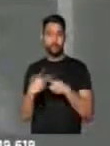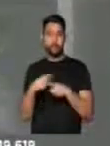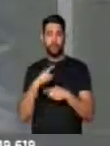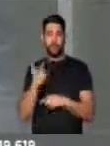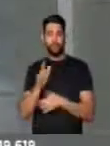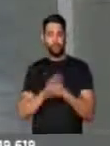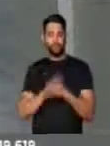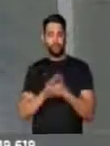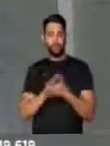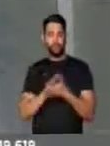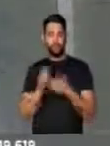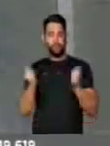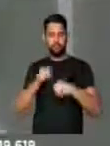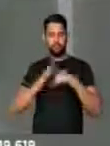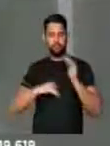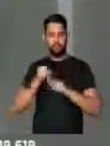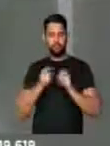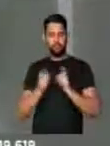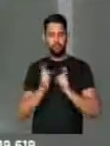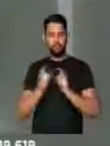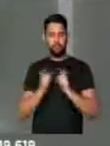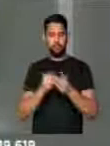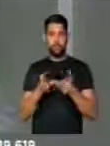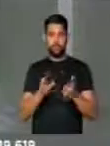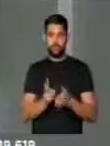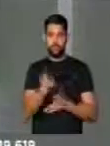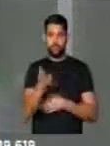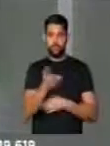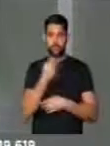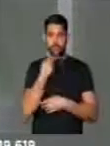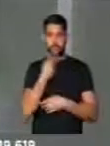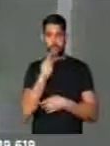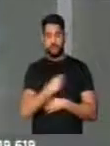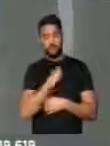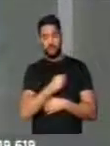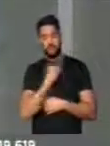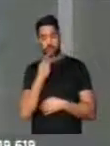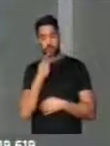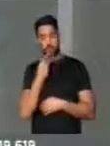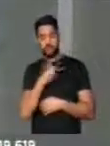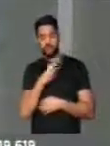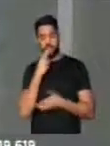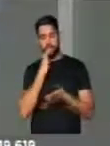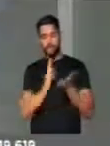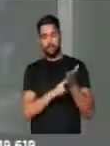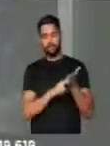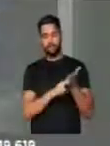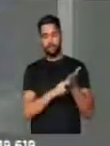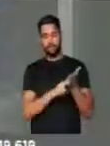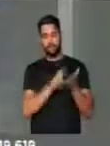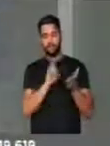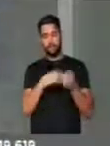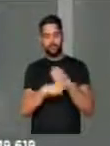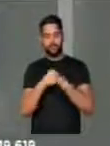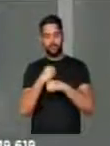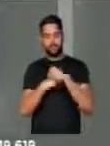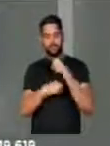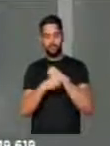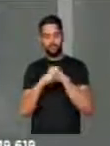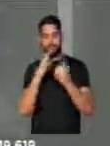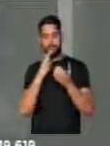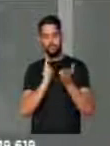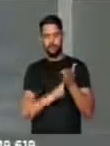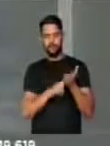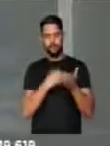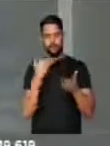não tinha capacidade administrativa. Falaram aqui agora há pouco dos Correios. Só no ano passado, os